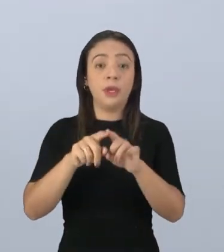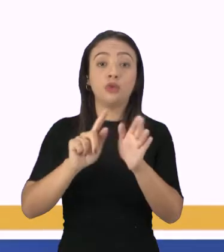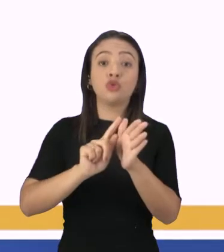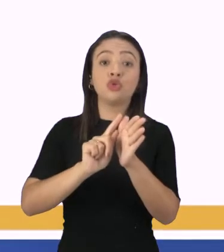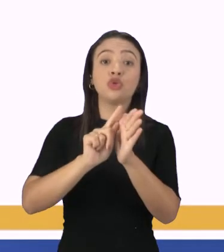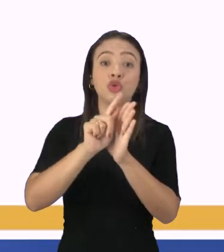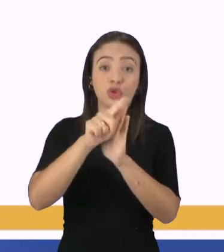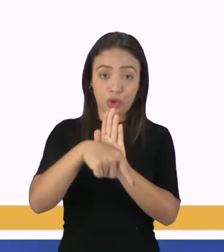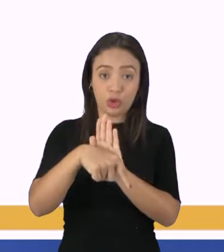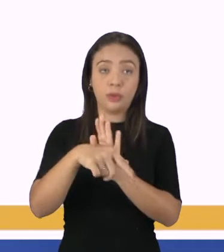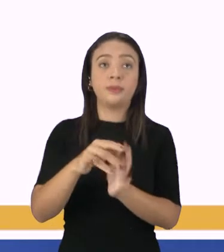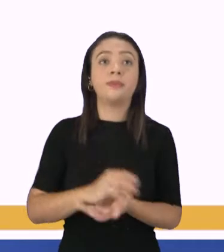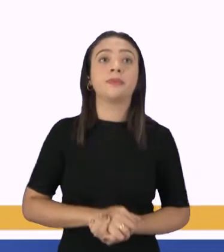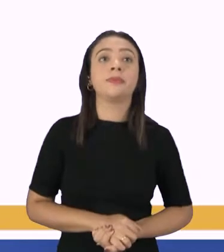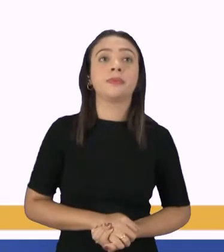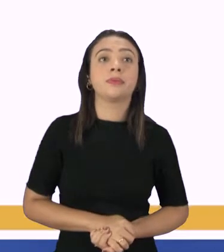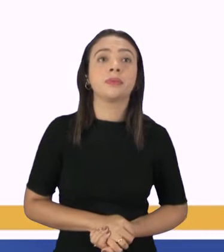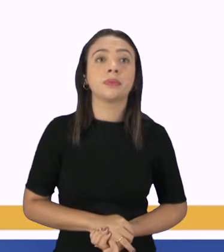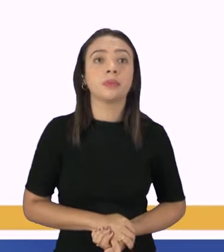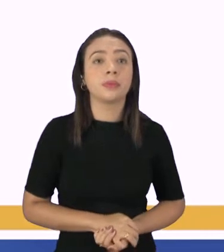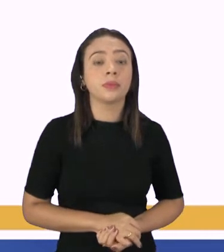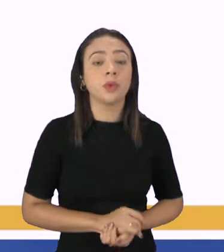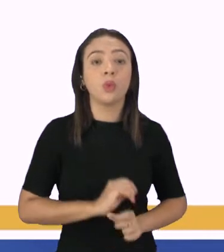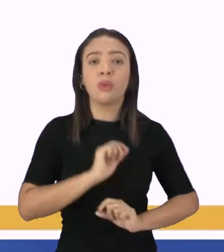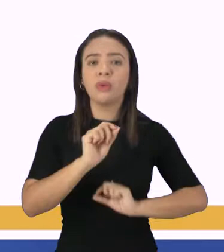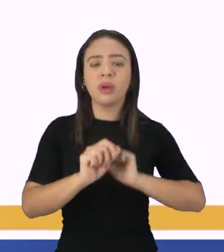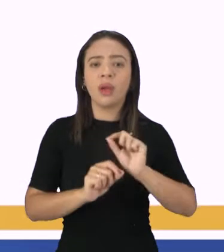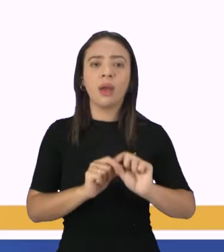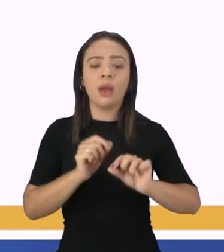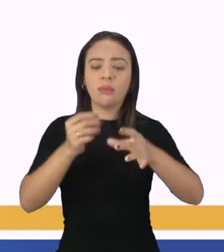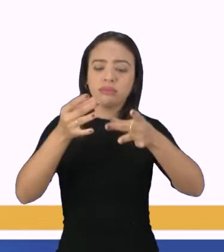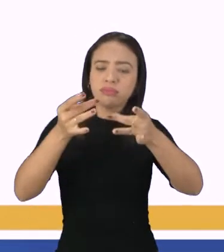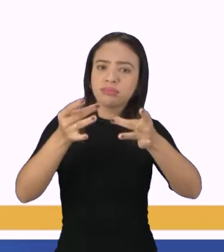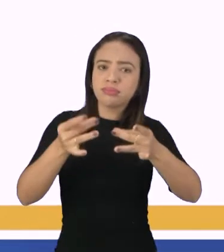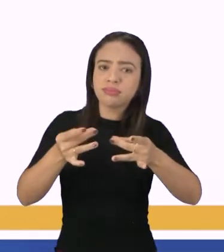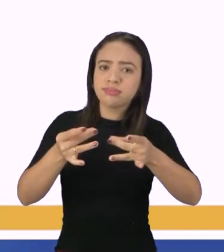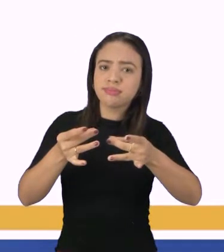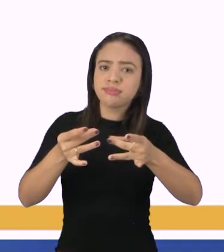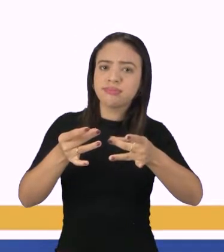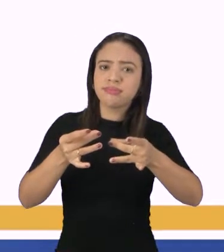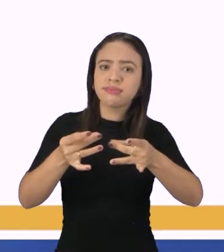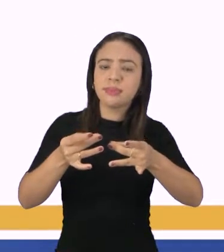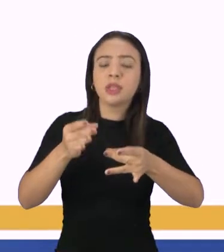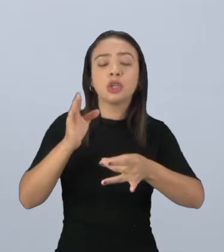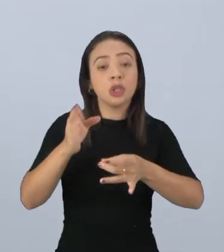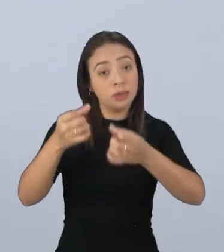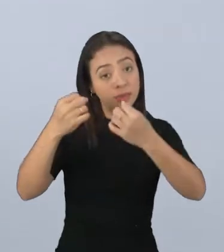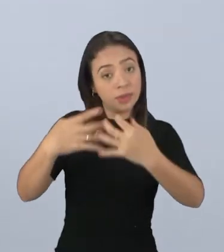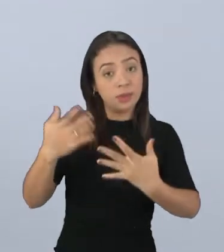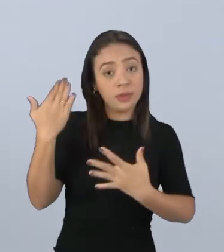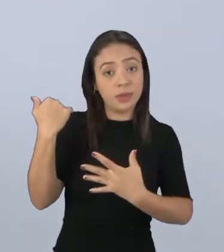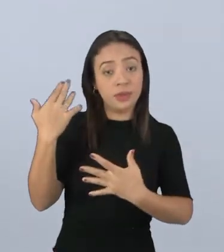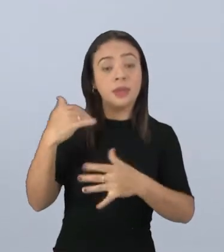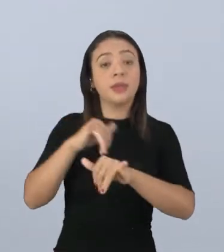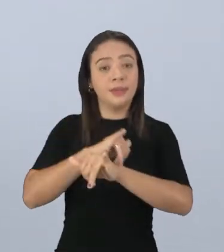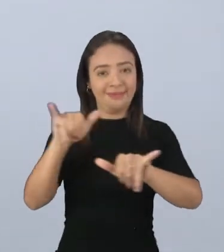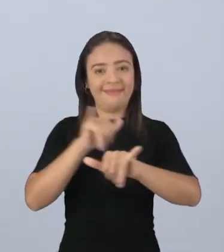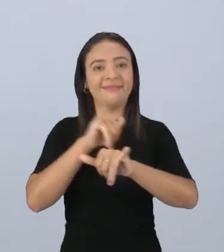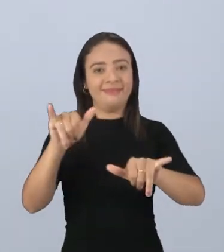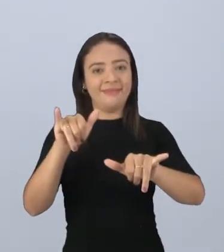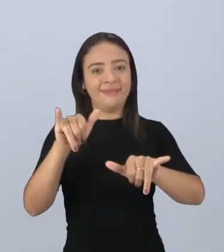reportagem. Veja que a reportagem ela é uma extensão do que nós temos anteriormente como